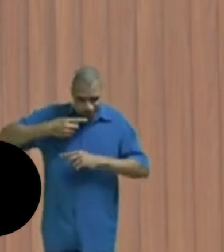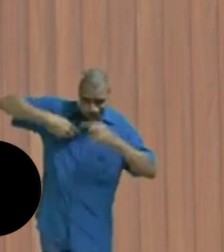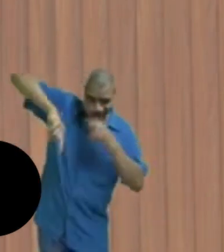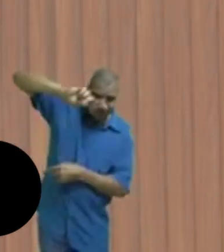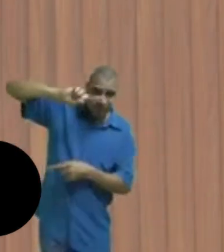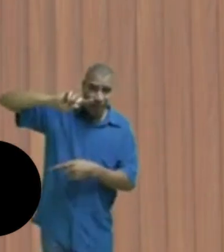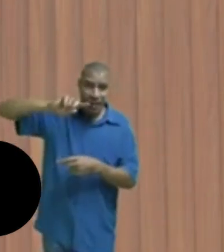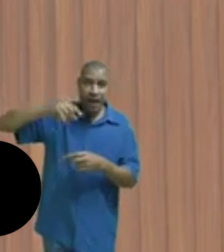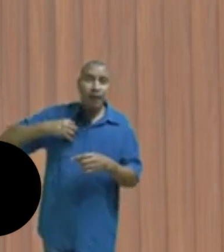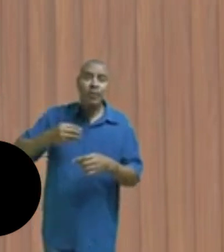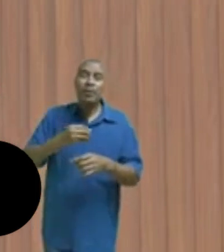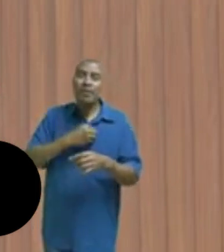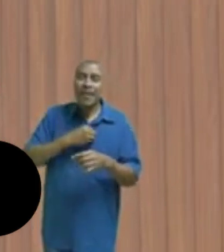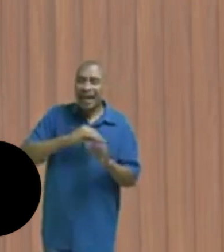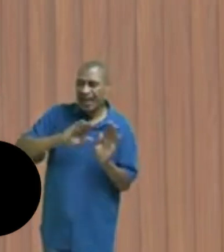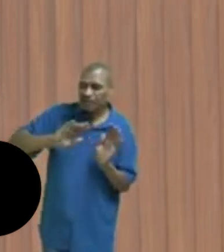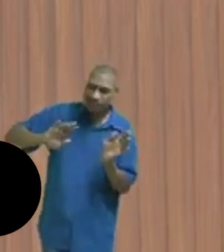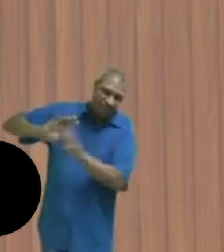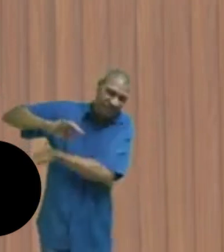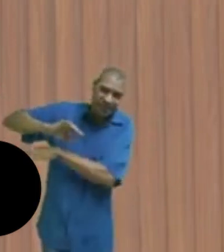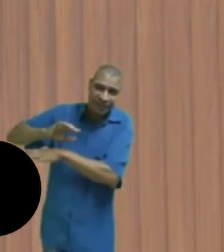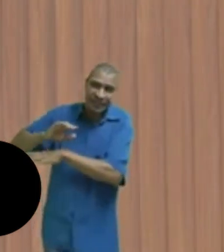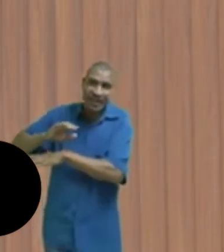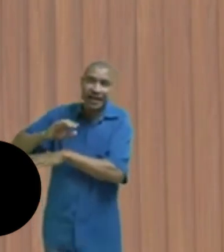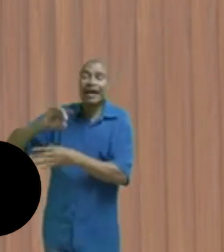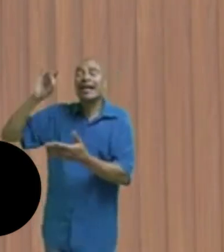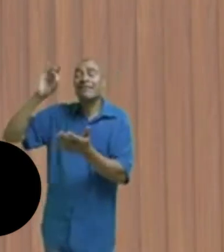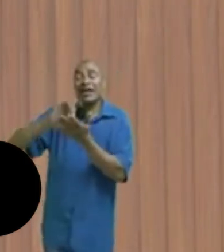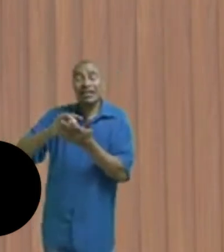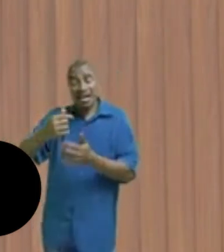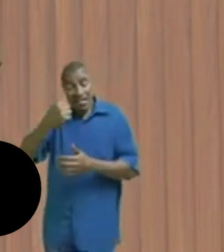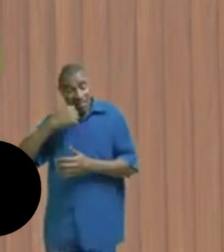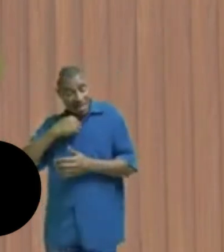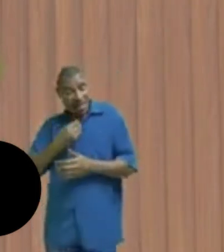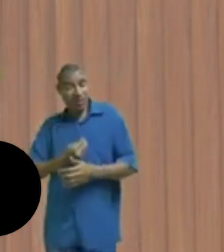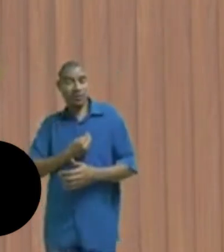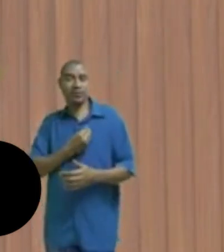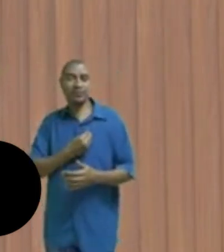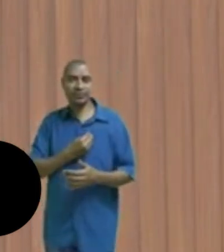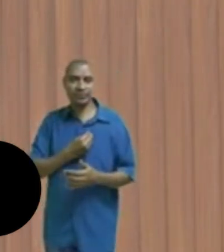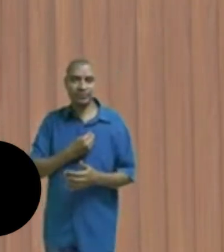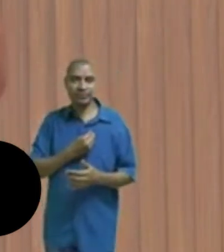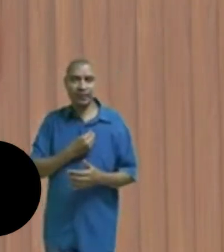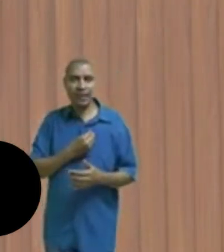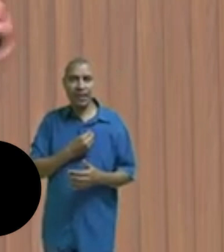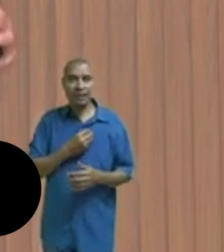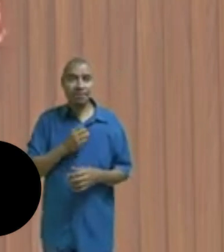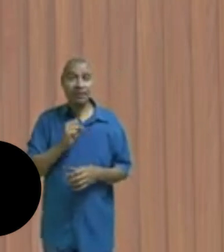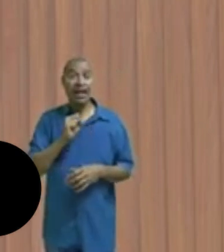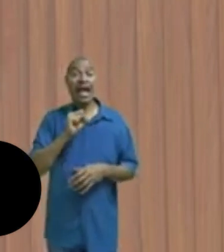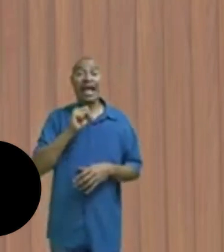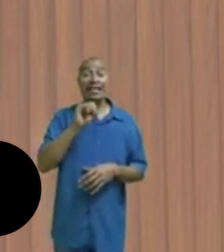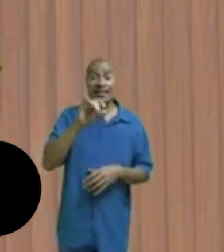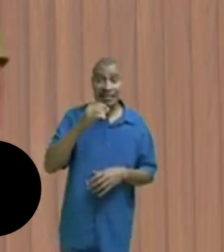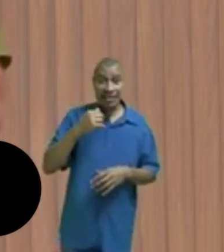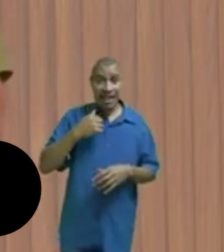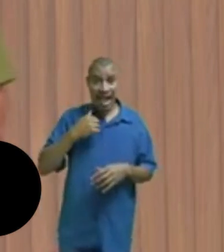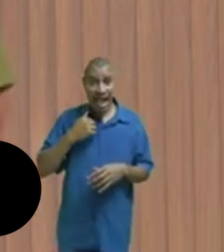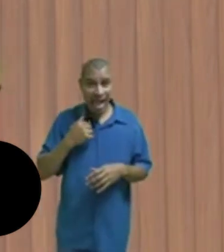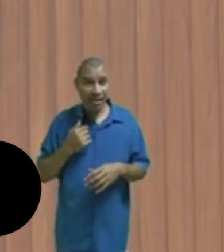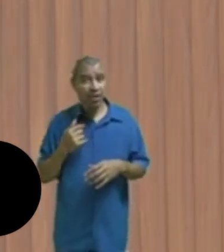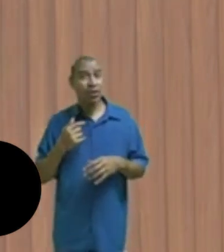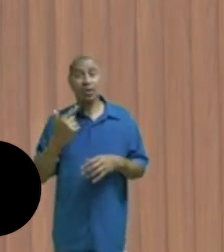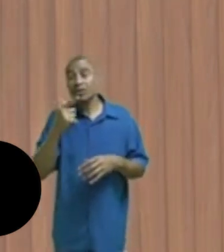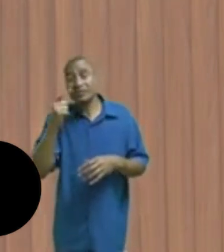está reconectada com o Criador. E mesmo que eu não faça nada, mesmo que eu não trabalhe, mesmo que eu não